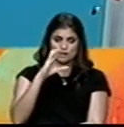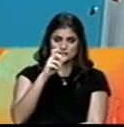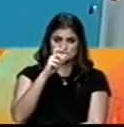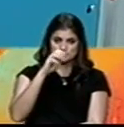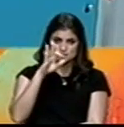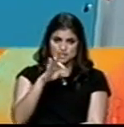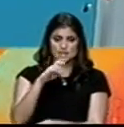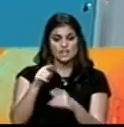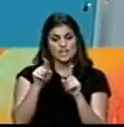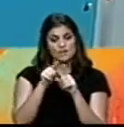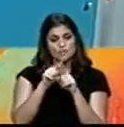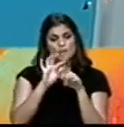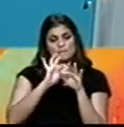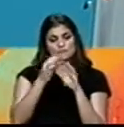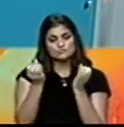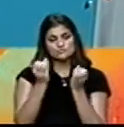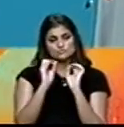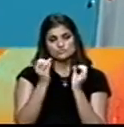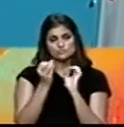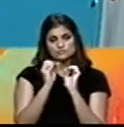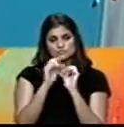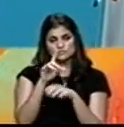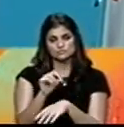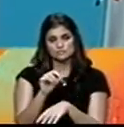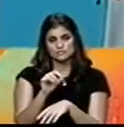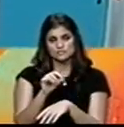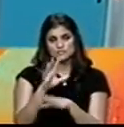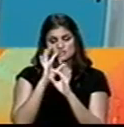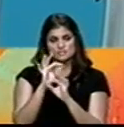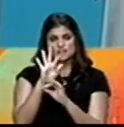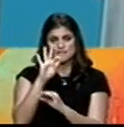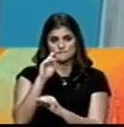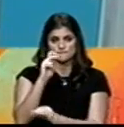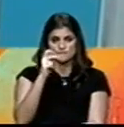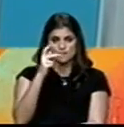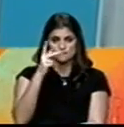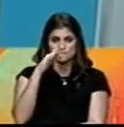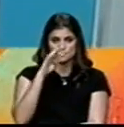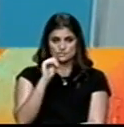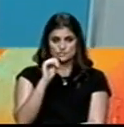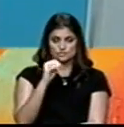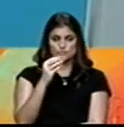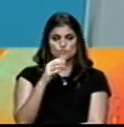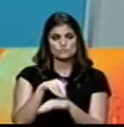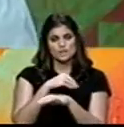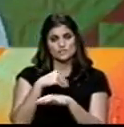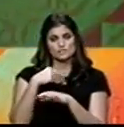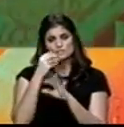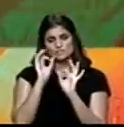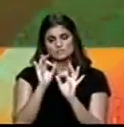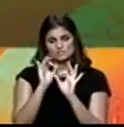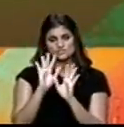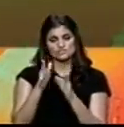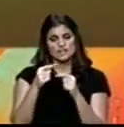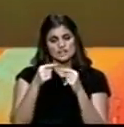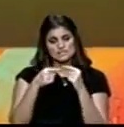que é sem a pele. Ah. Sem a pele. Também tem a camisa às favas. Os nutricionistas não gostam muito. Semana